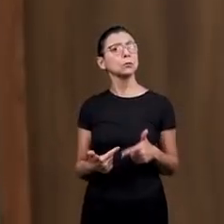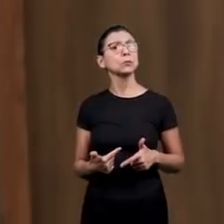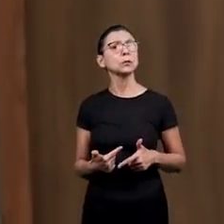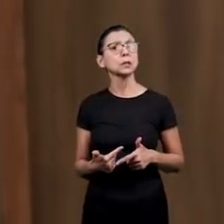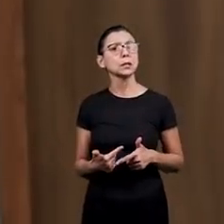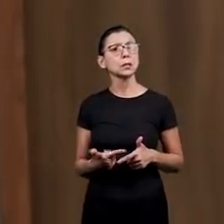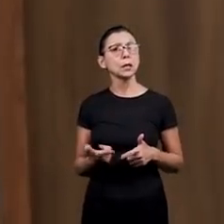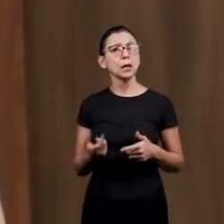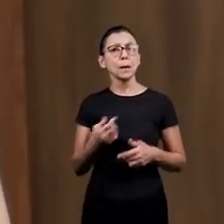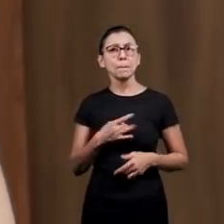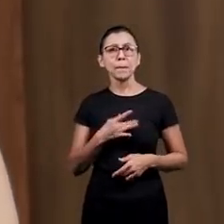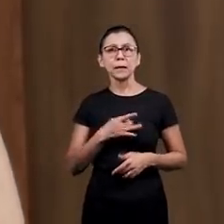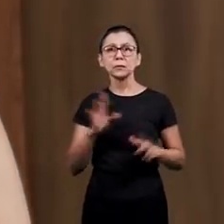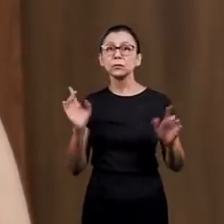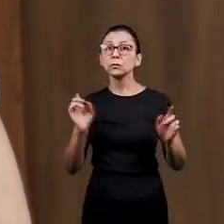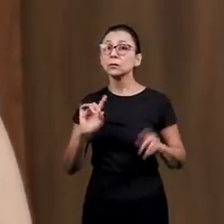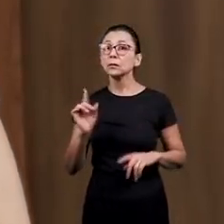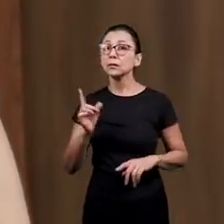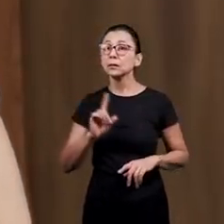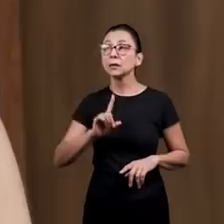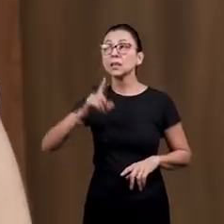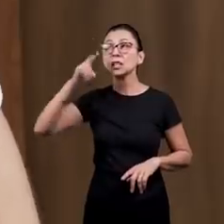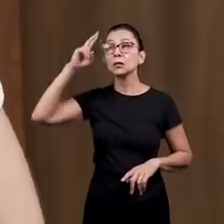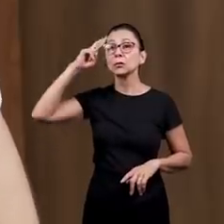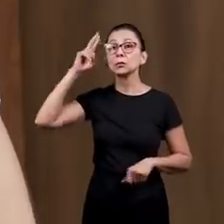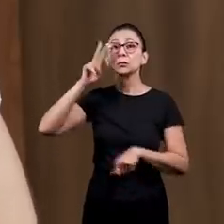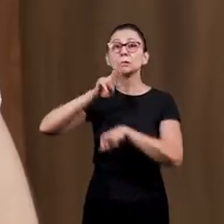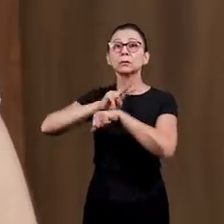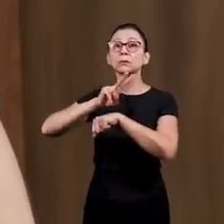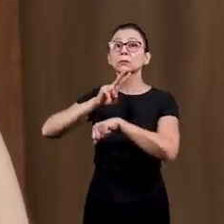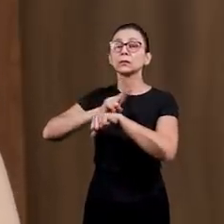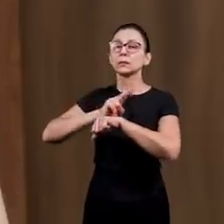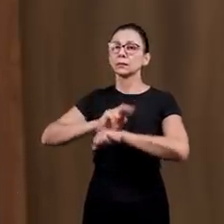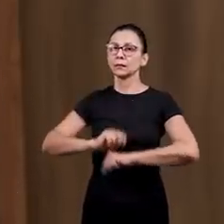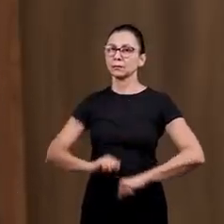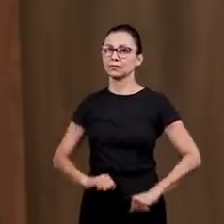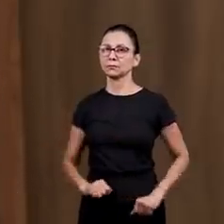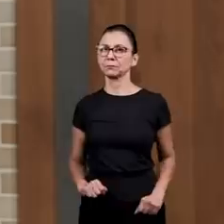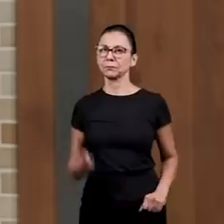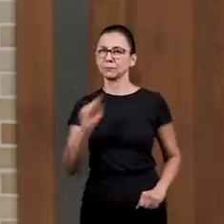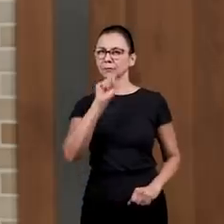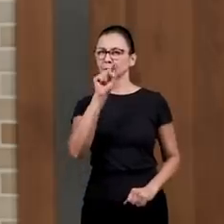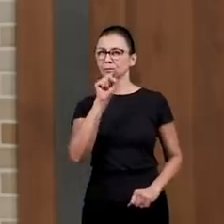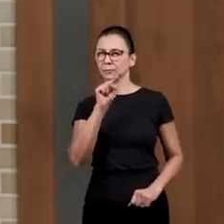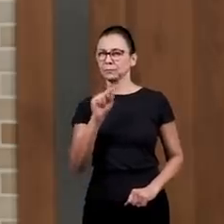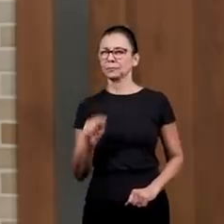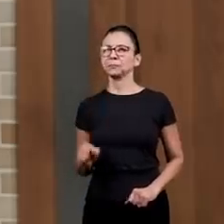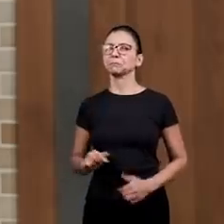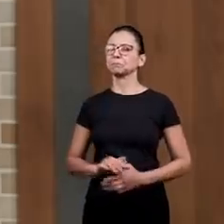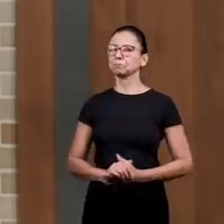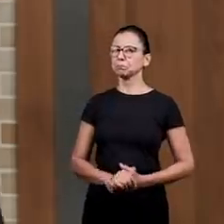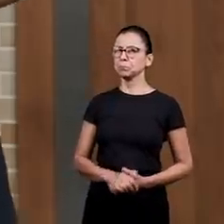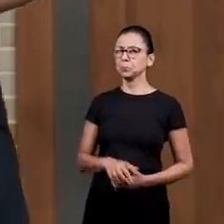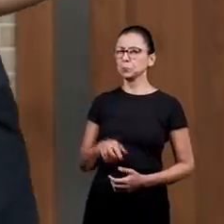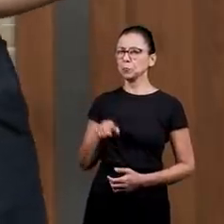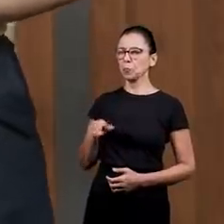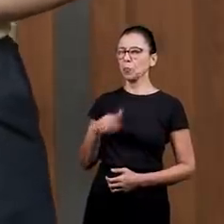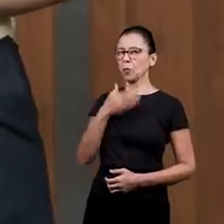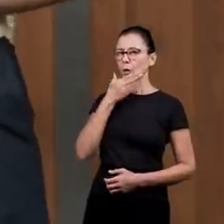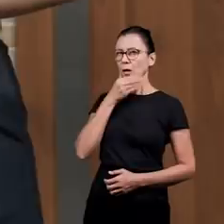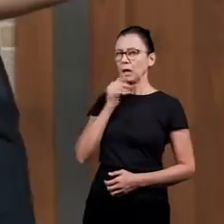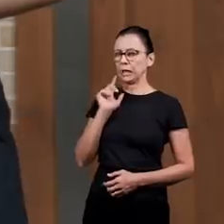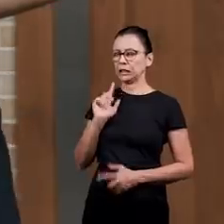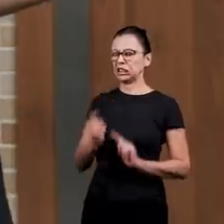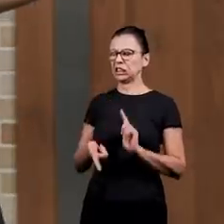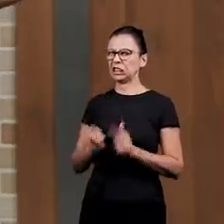não precisamos ter medo, porque o Senhor está conosco. Vocês acham que Gideão teve medo